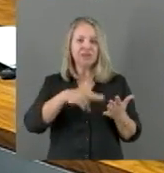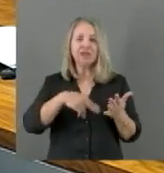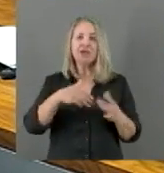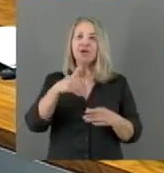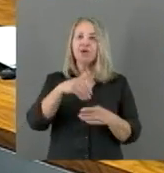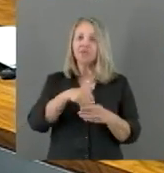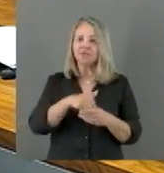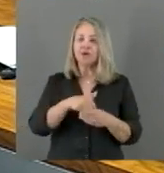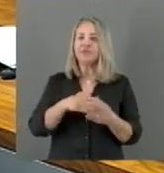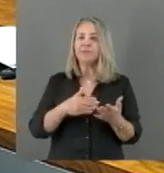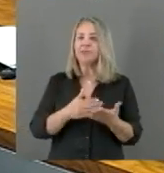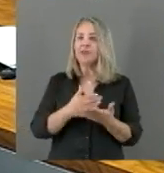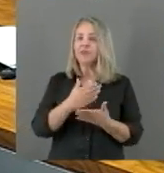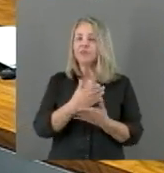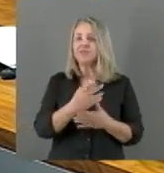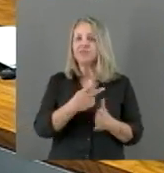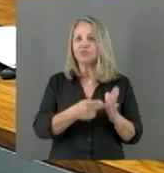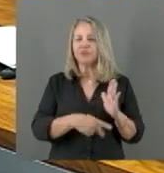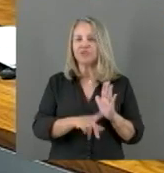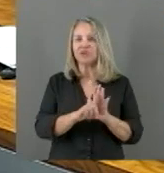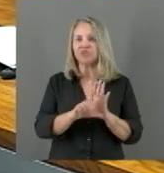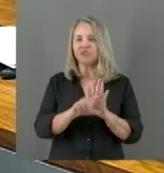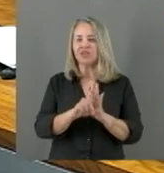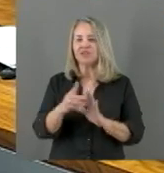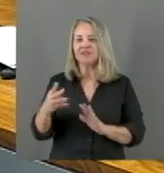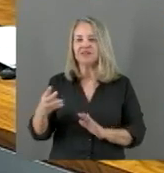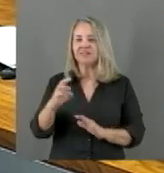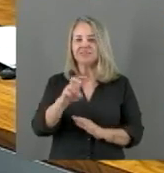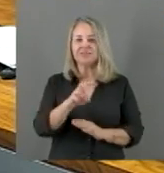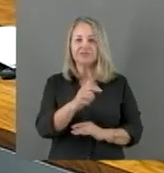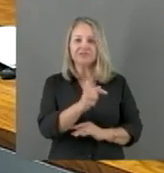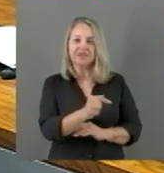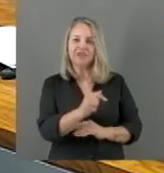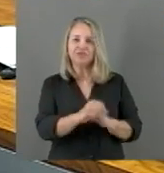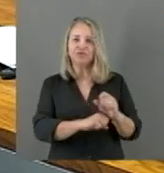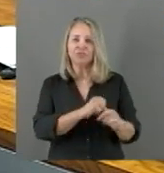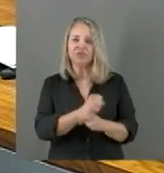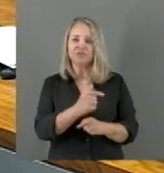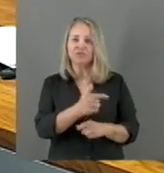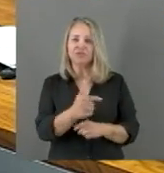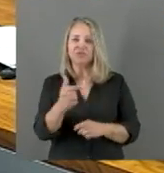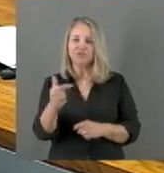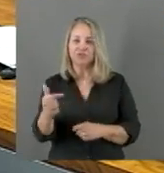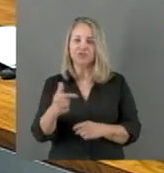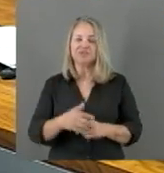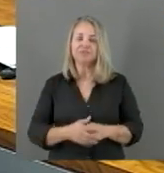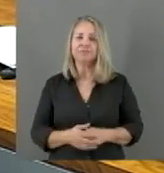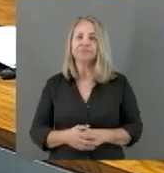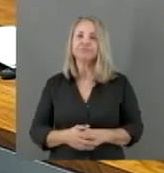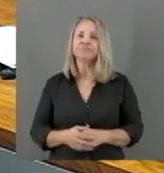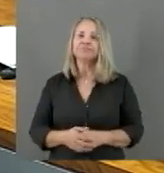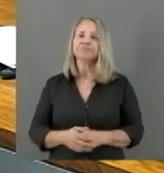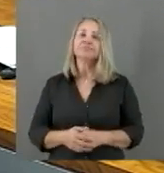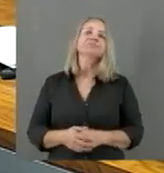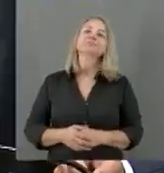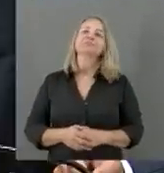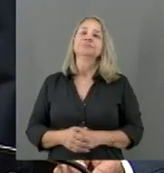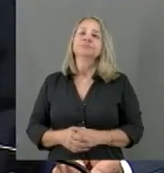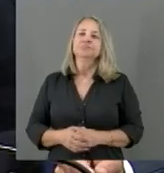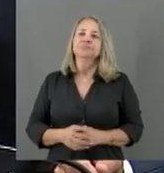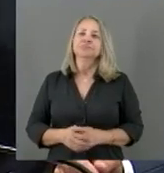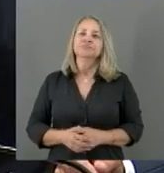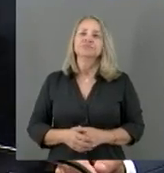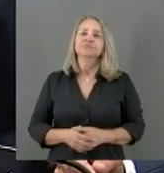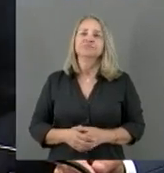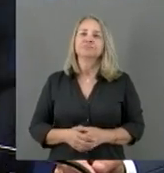poderia ser pela aprovação do projeto de lei 357 de 2022, do nobre subdeputado Rogério Carvalho.